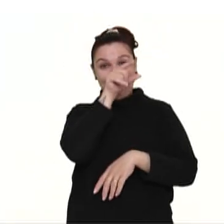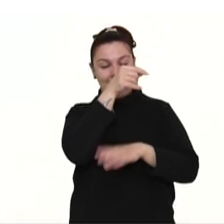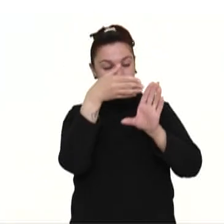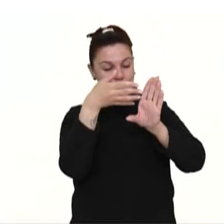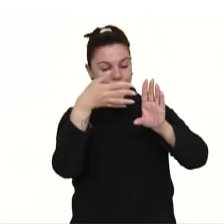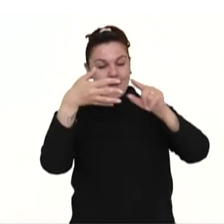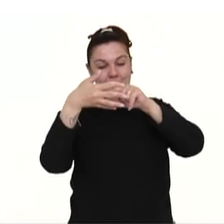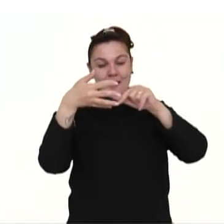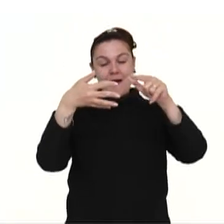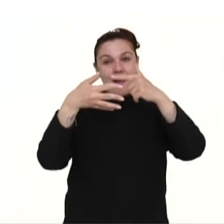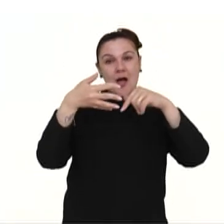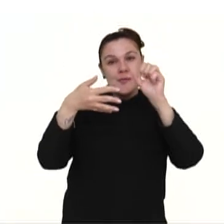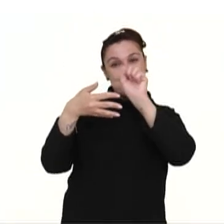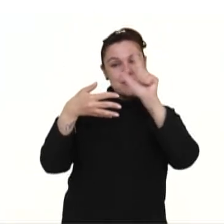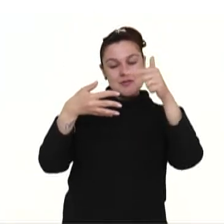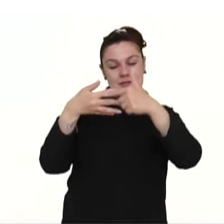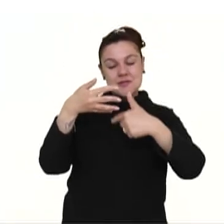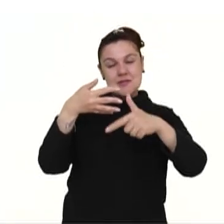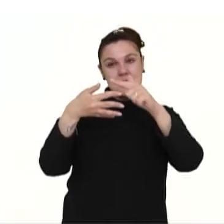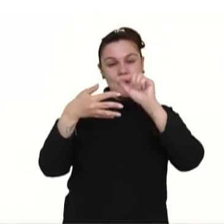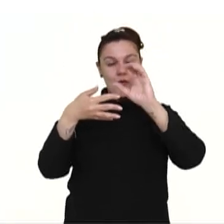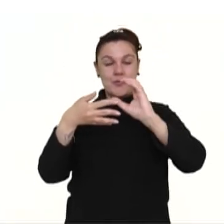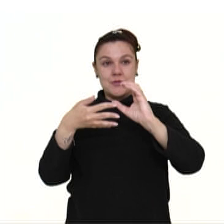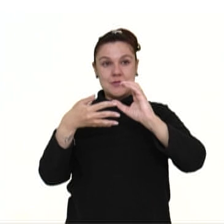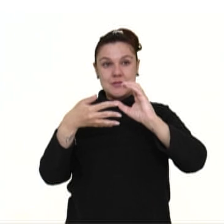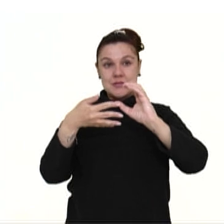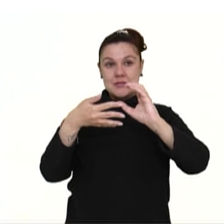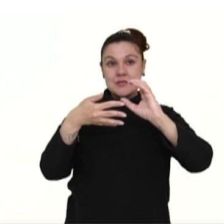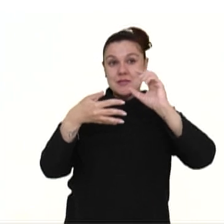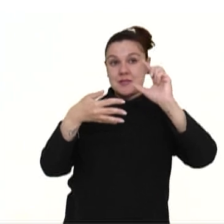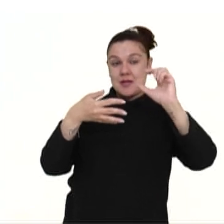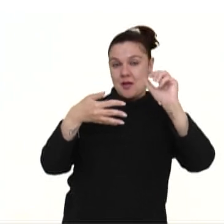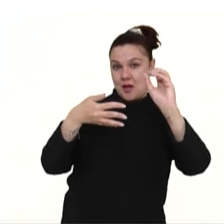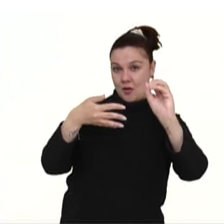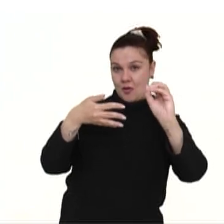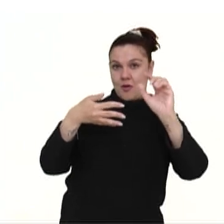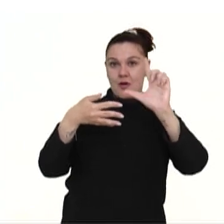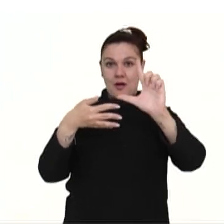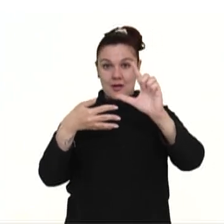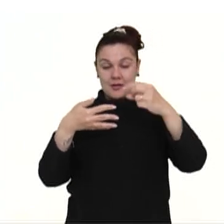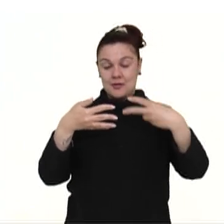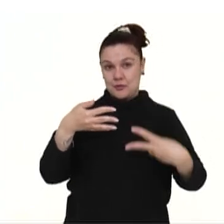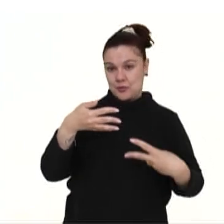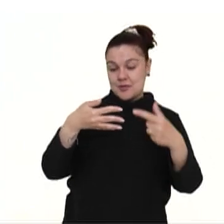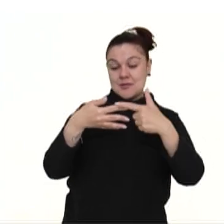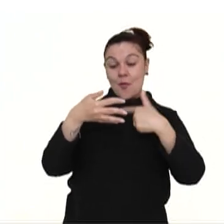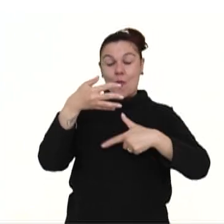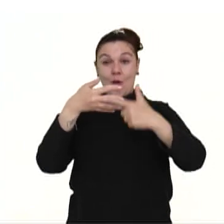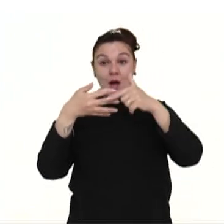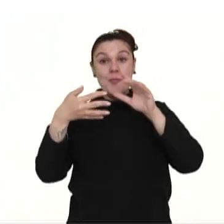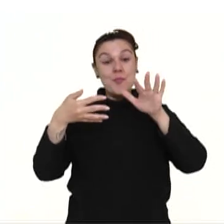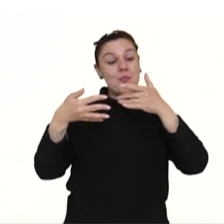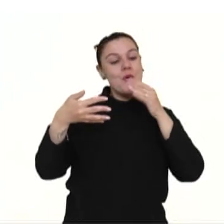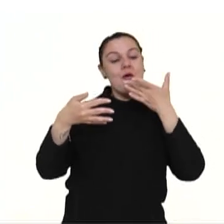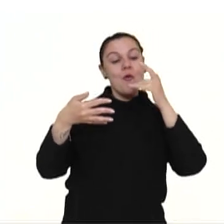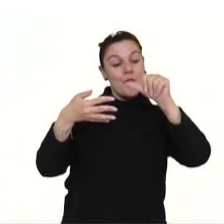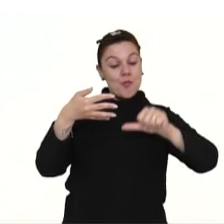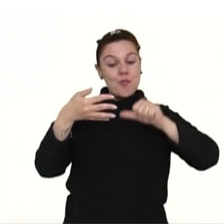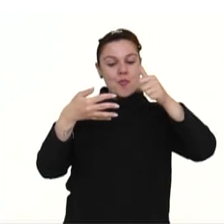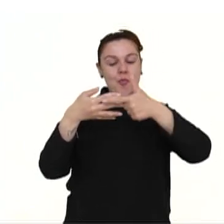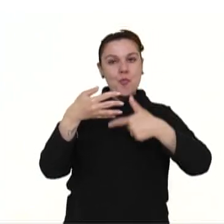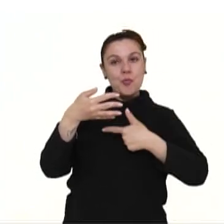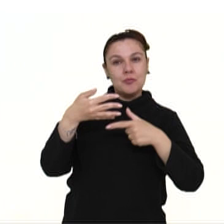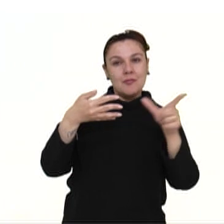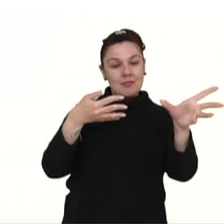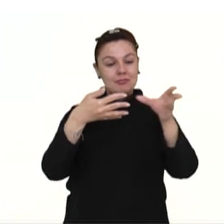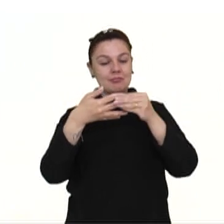dele encontramos um sal solúvel chamado de cloreto de cobalto e água. Sua cor se altera de acordo com a umidade do ar.